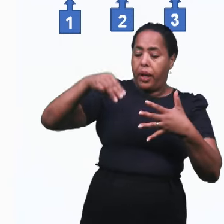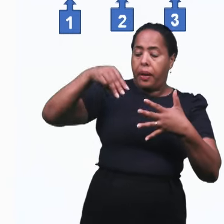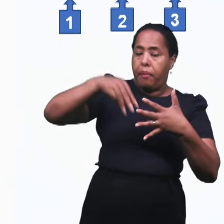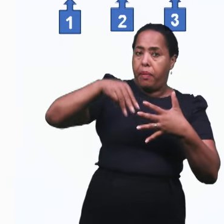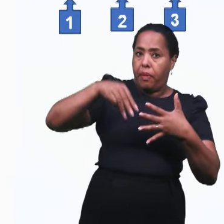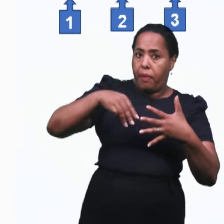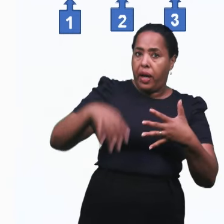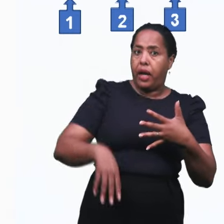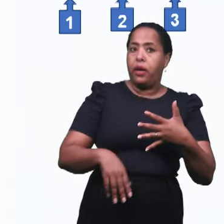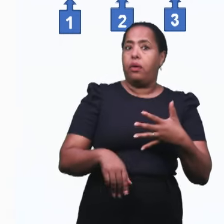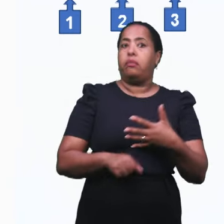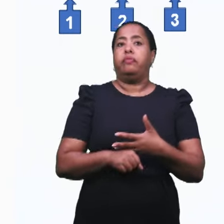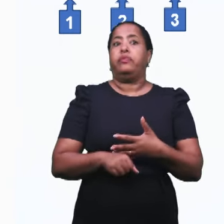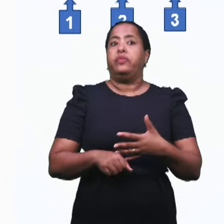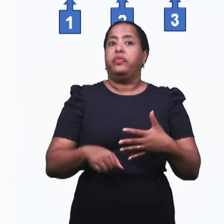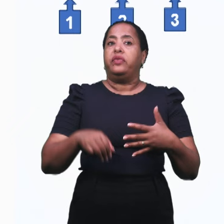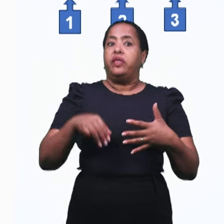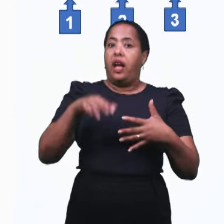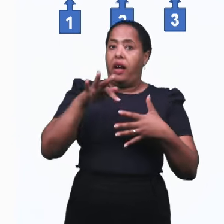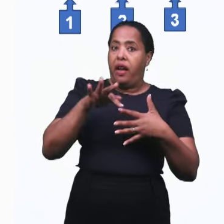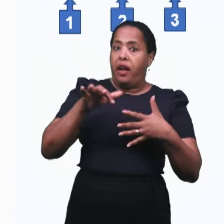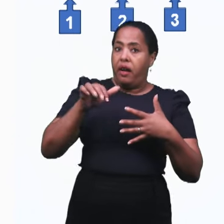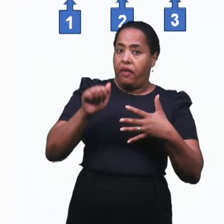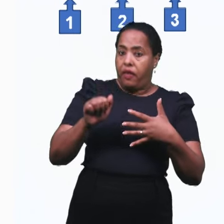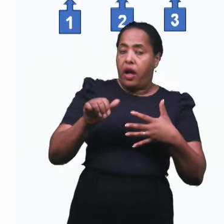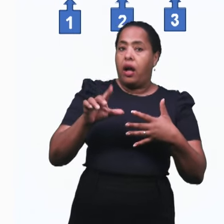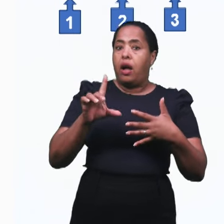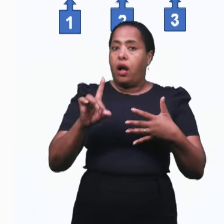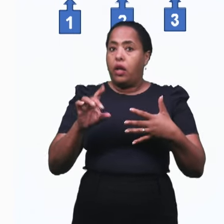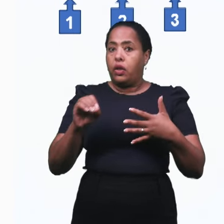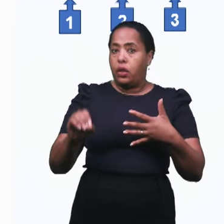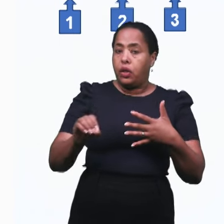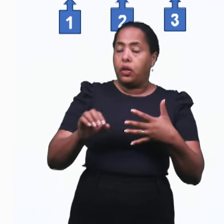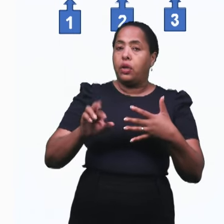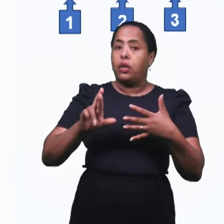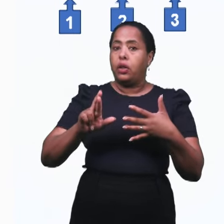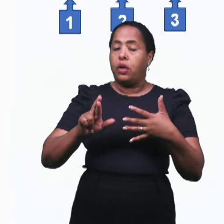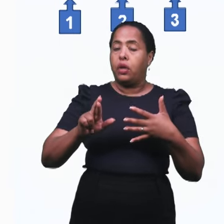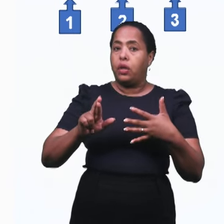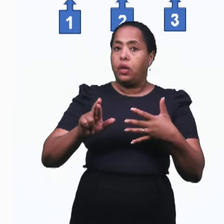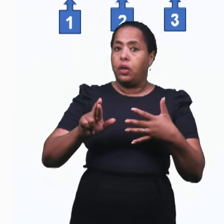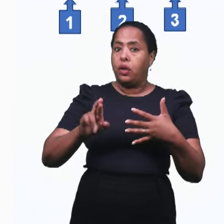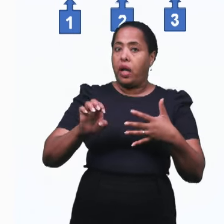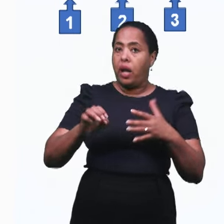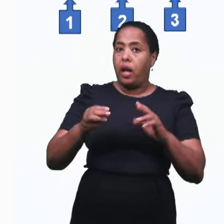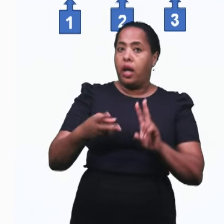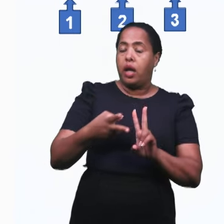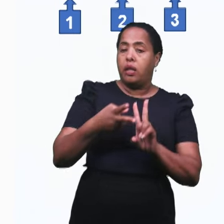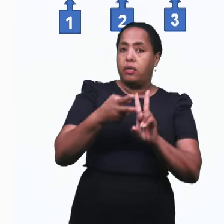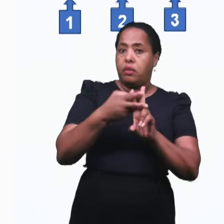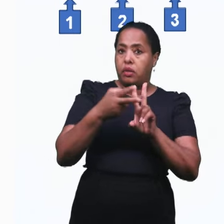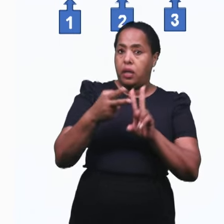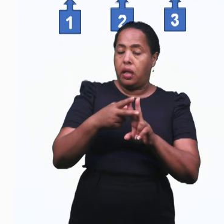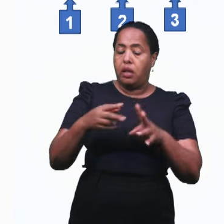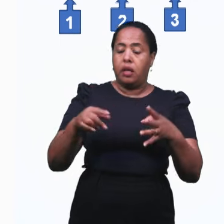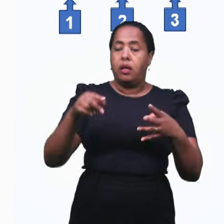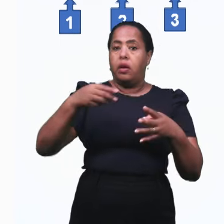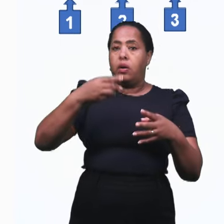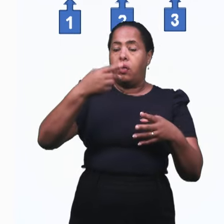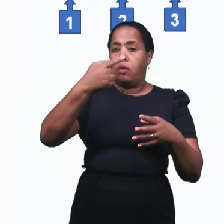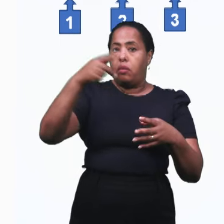Sol, Ré sustenido. O compasso é ternário, três tempos para